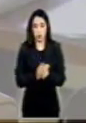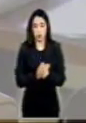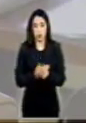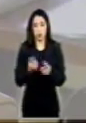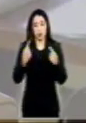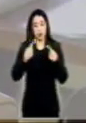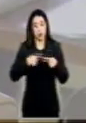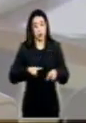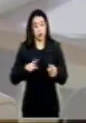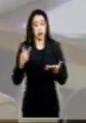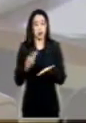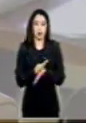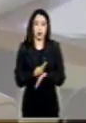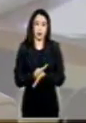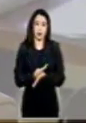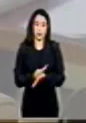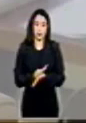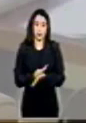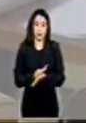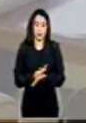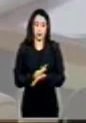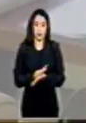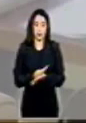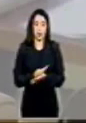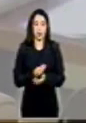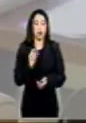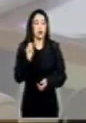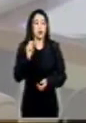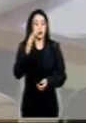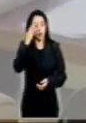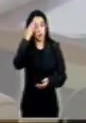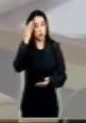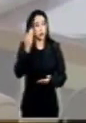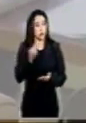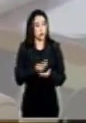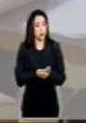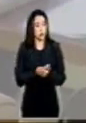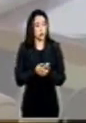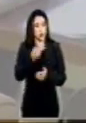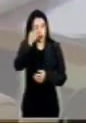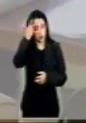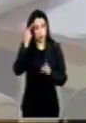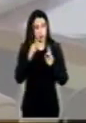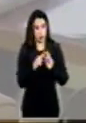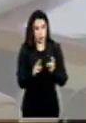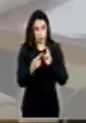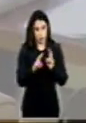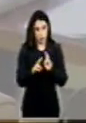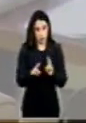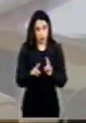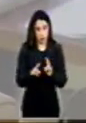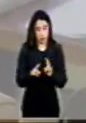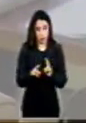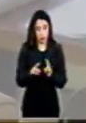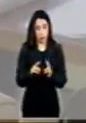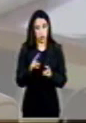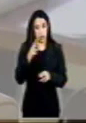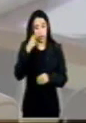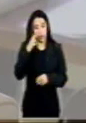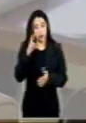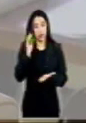dessa diligência. A interpretação do reclamante, meu ver, acarretaria ausência de